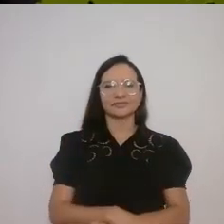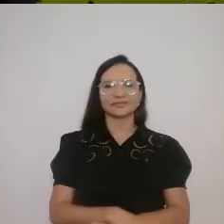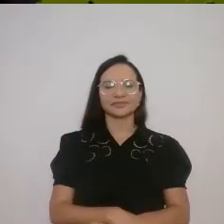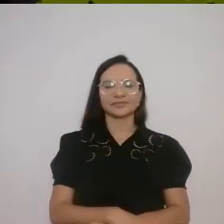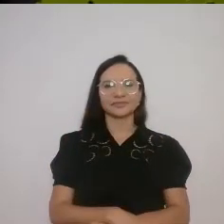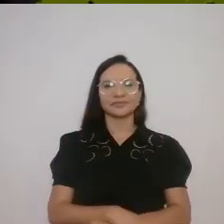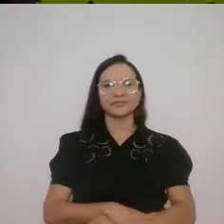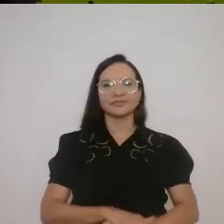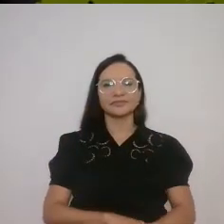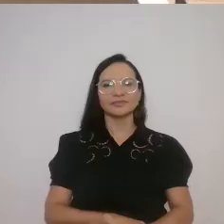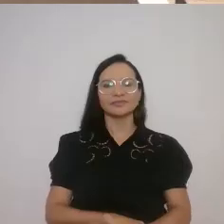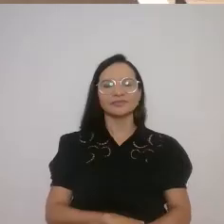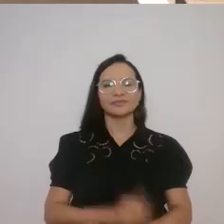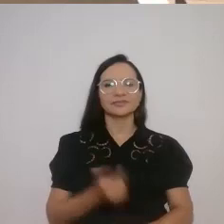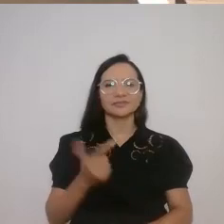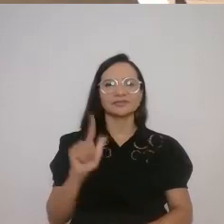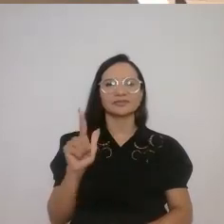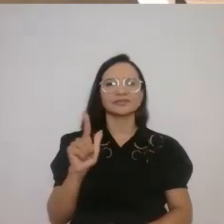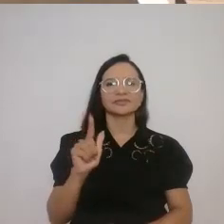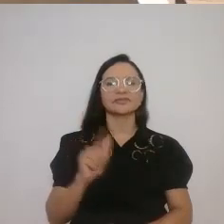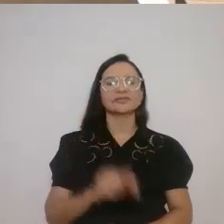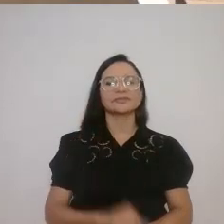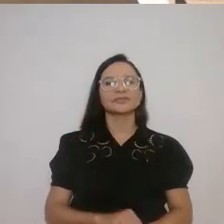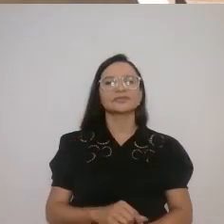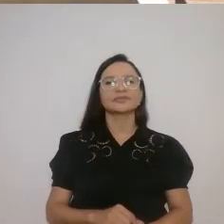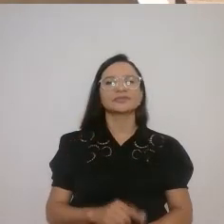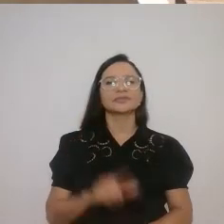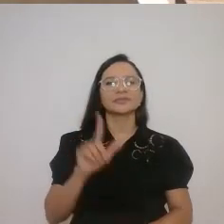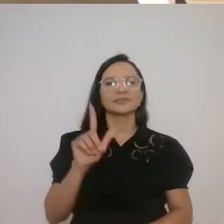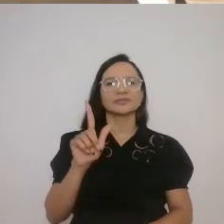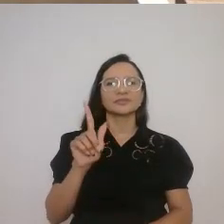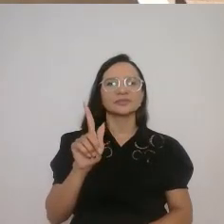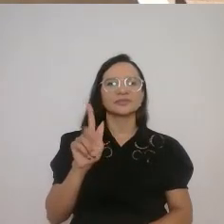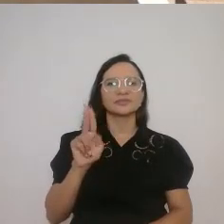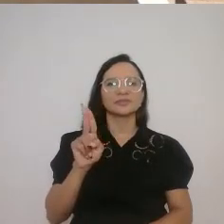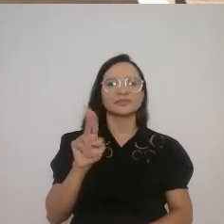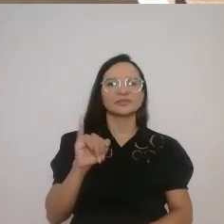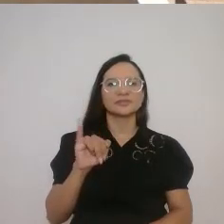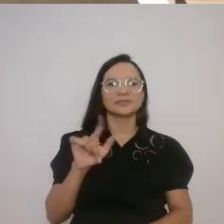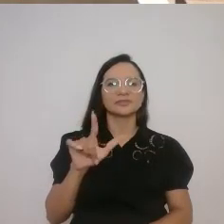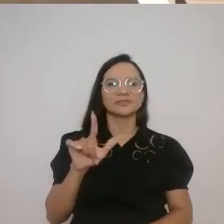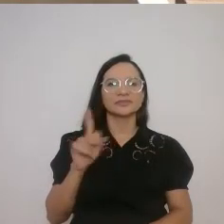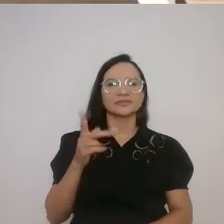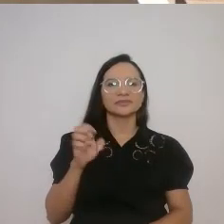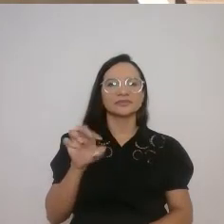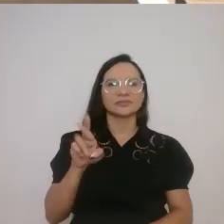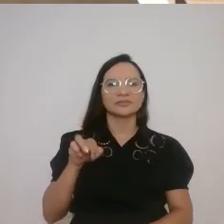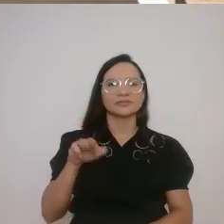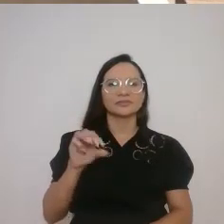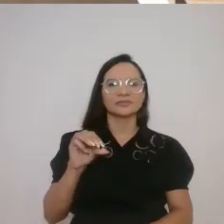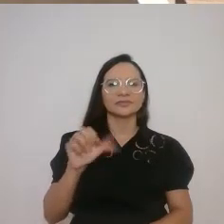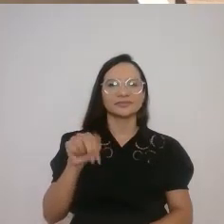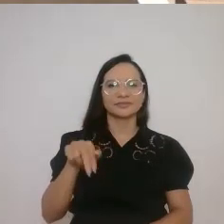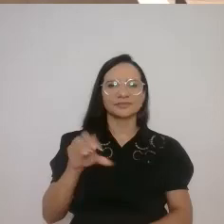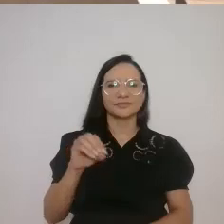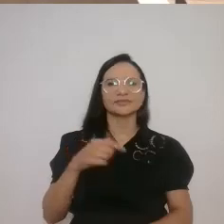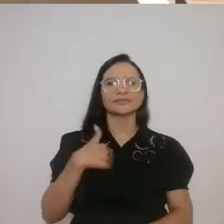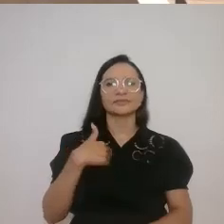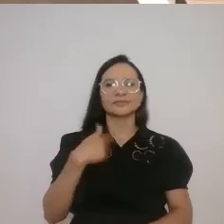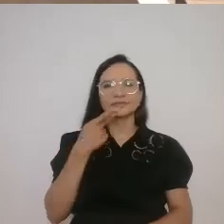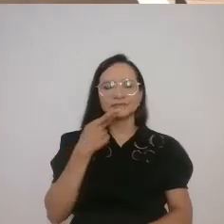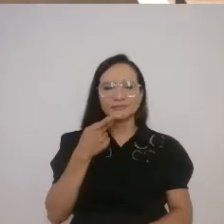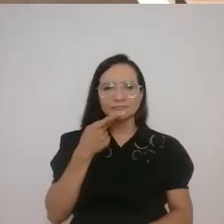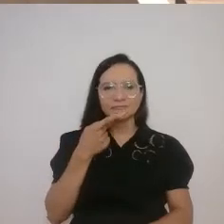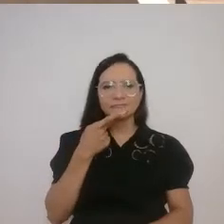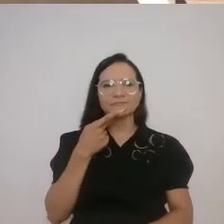Desembargador de Lermano. Presidente, quero me acostar a todas as proposições anteriormente feitas pelos meus colegas